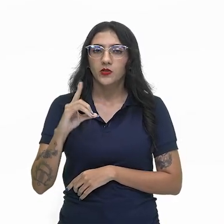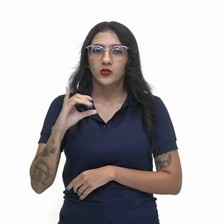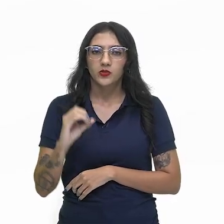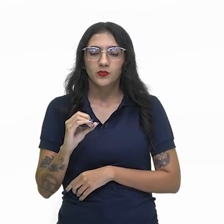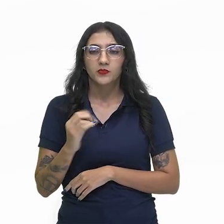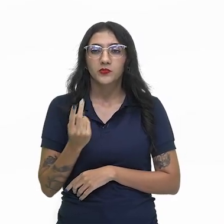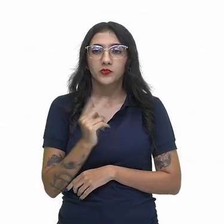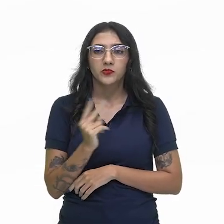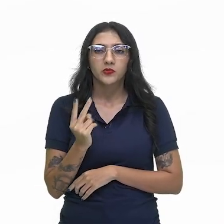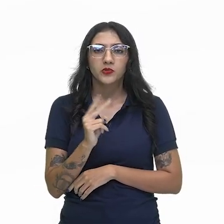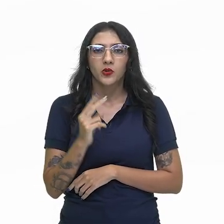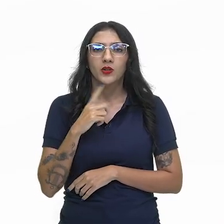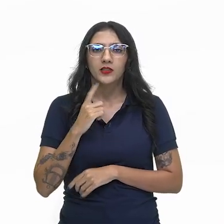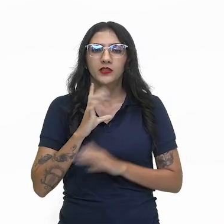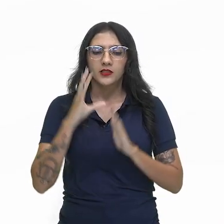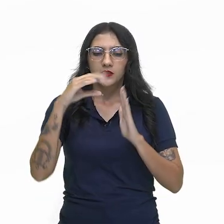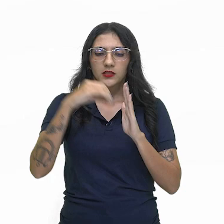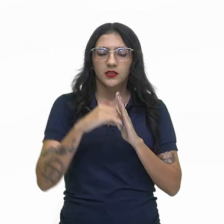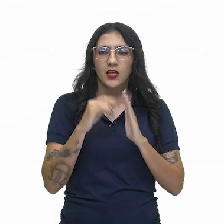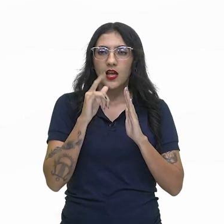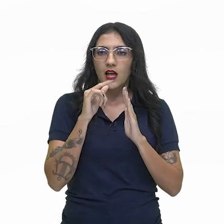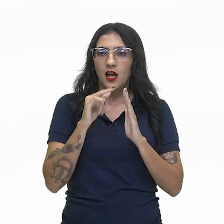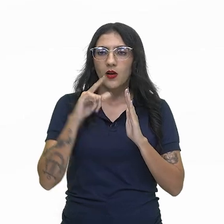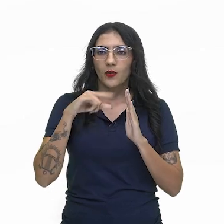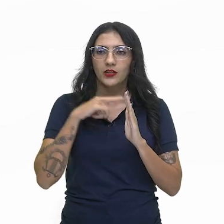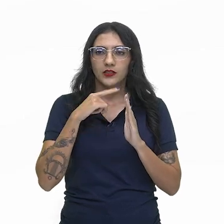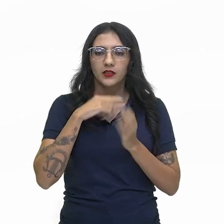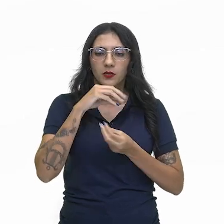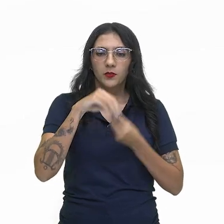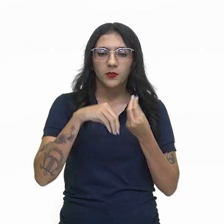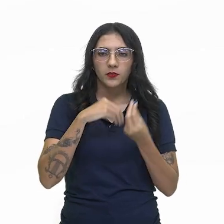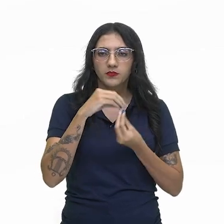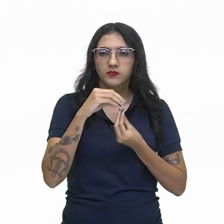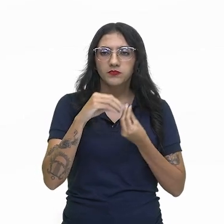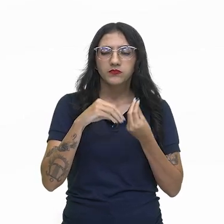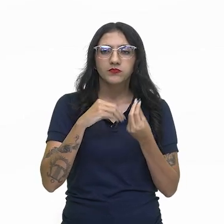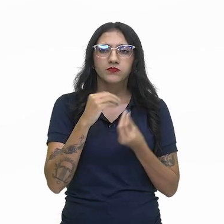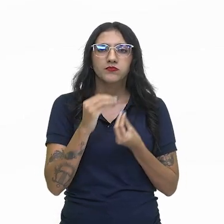eles estão na água, aí eles estão na forma de íons, estão